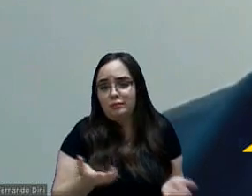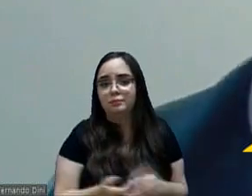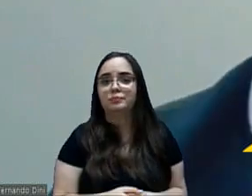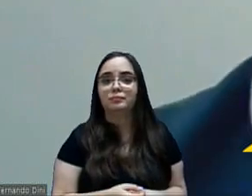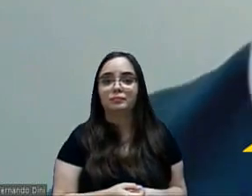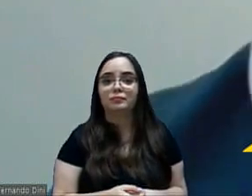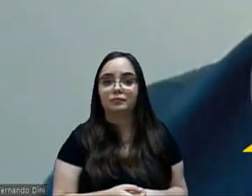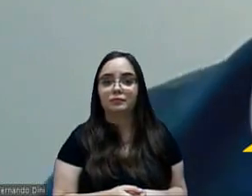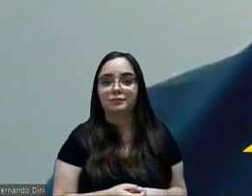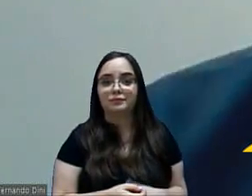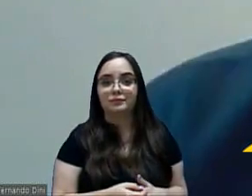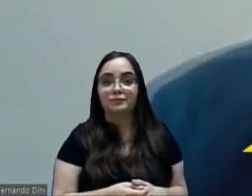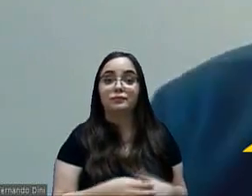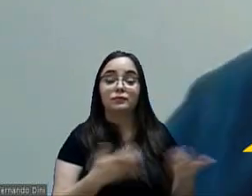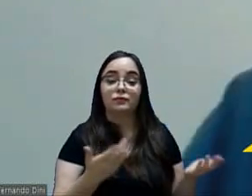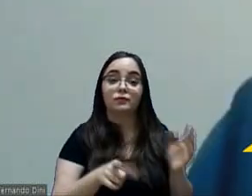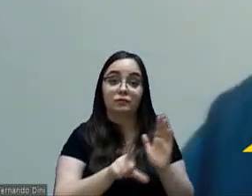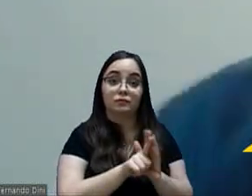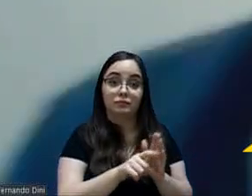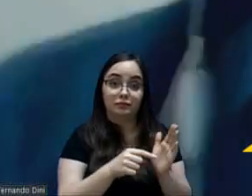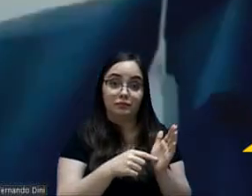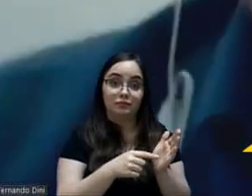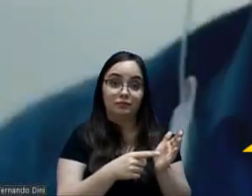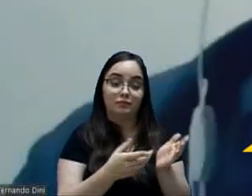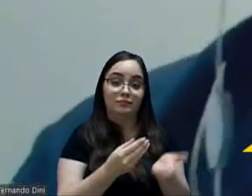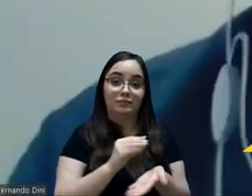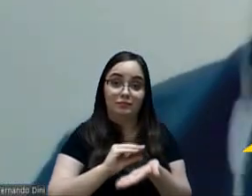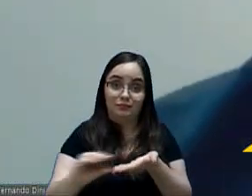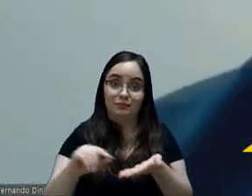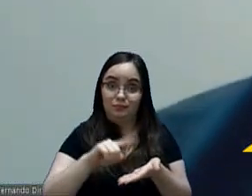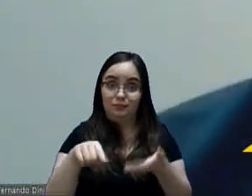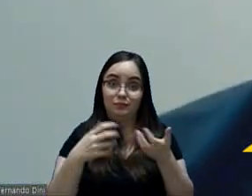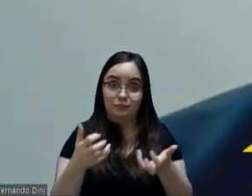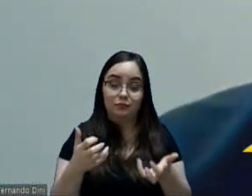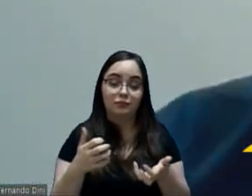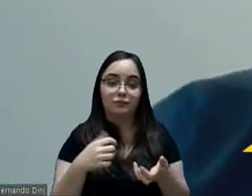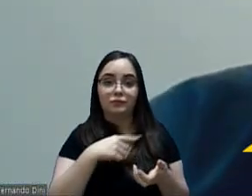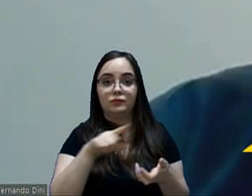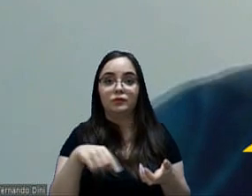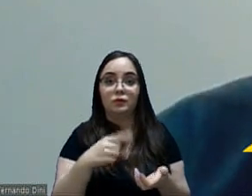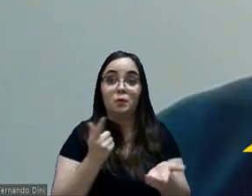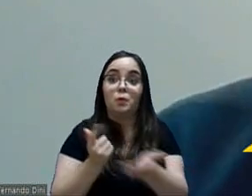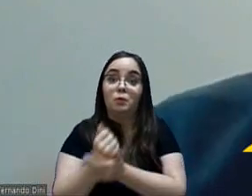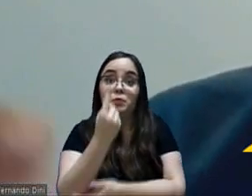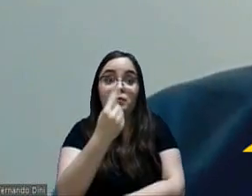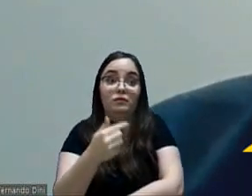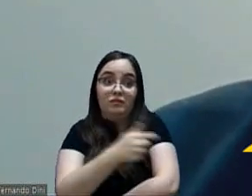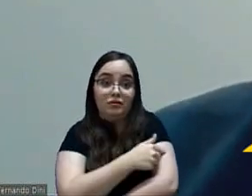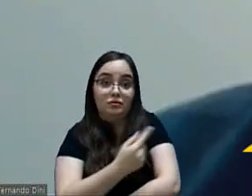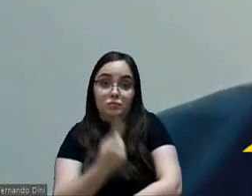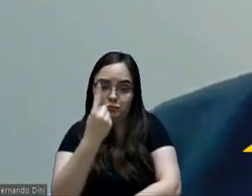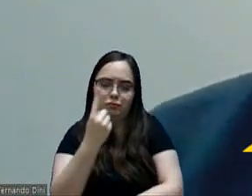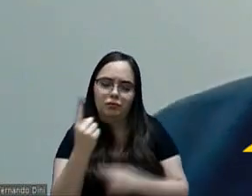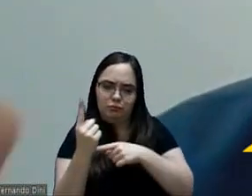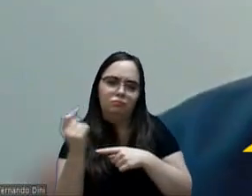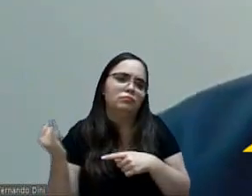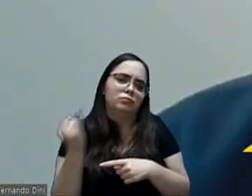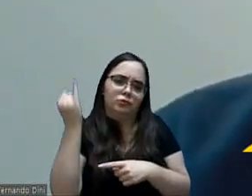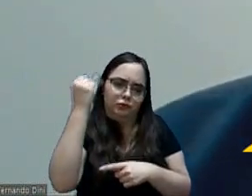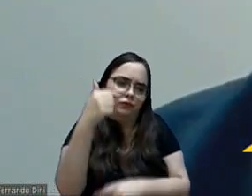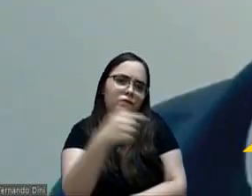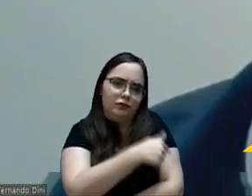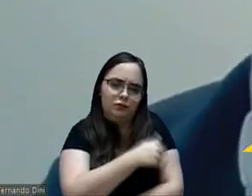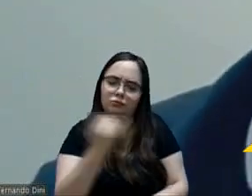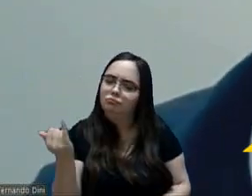em relação à emenda que nós temos, presidente, não adianta a gente esquecer comprar somente a vacina, que é importante.